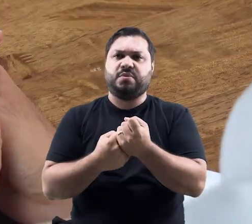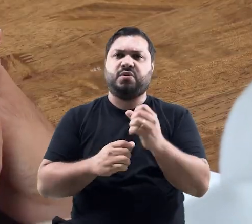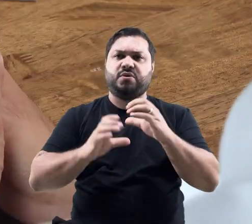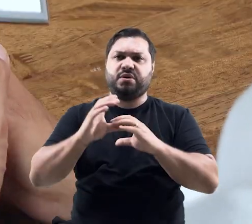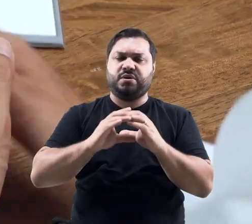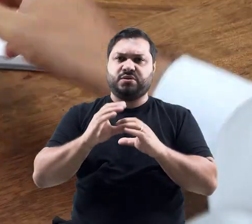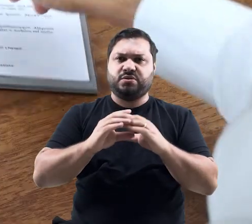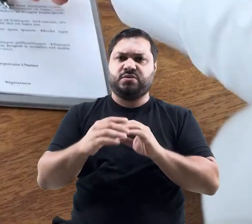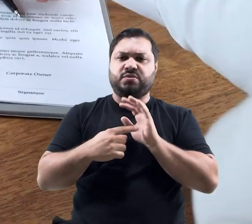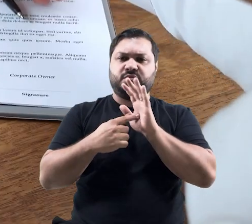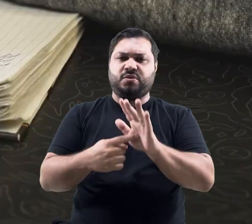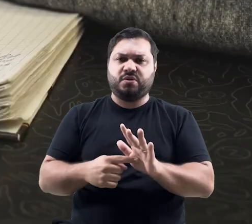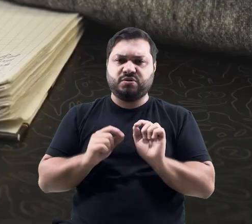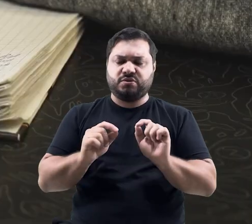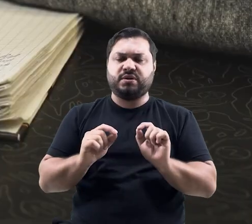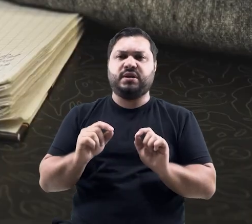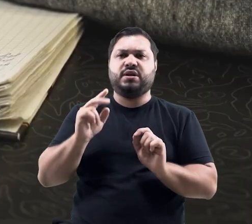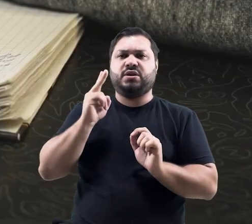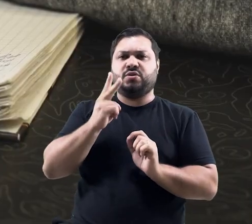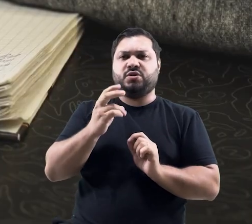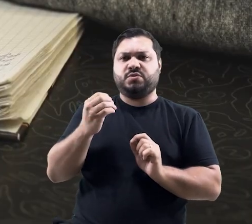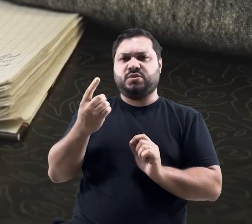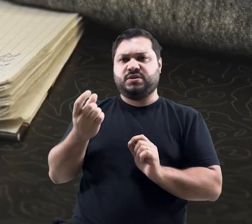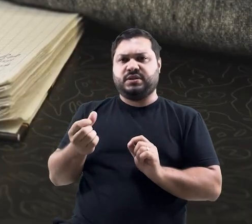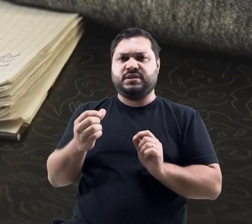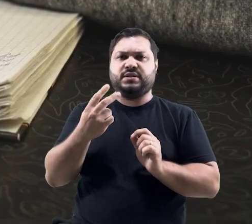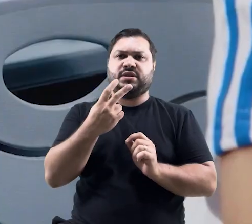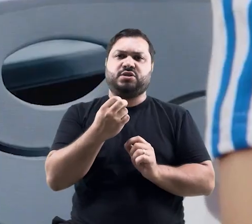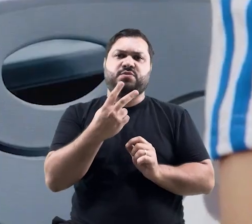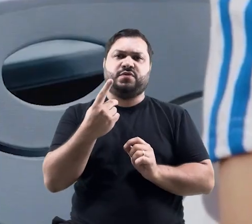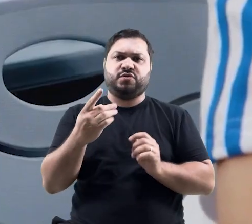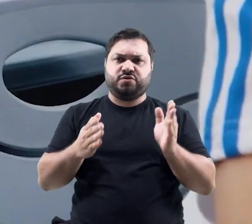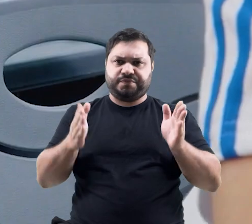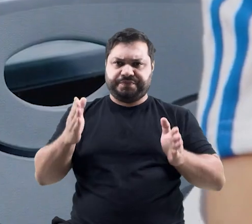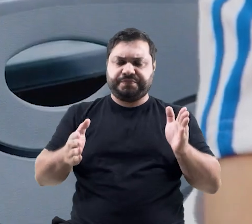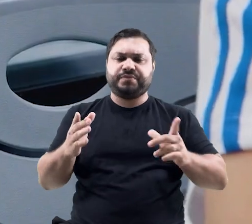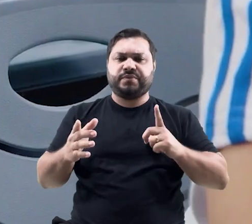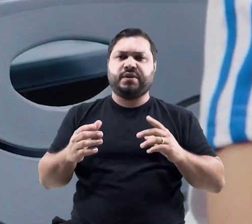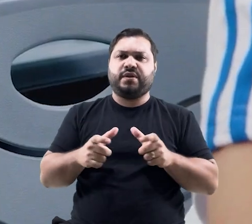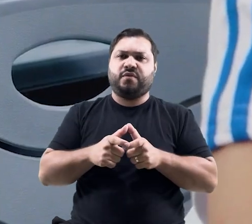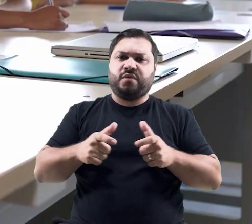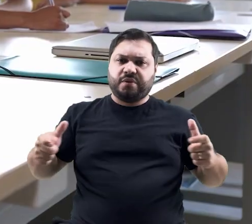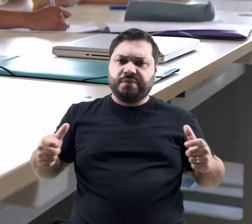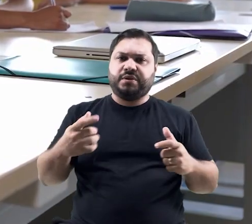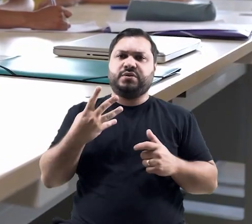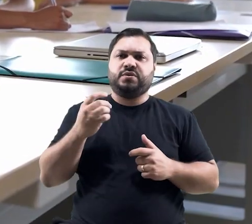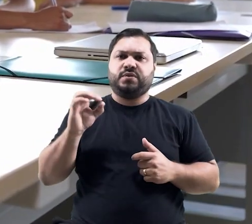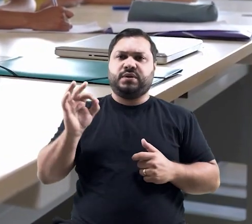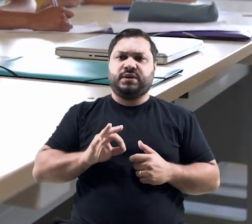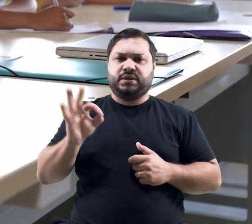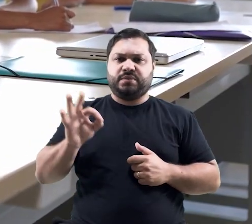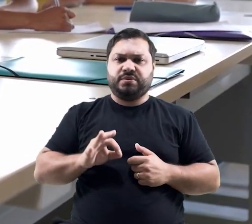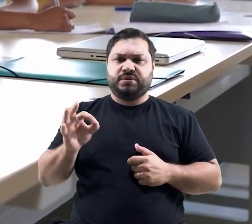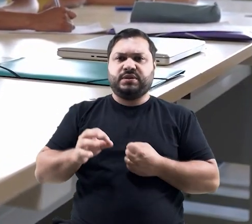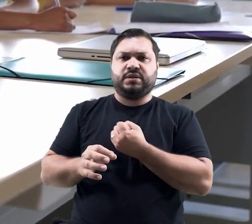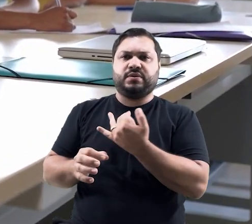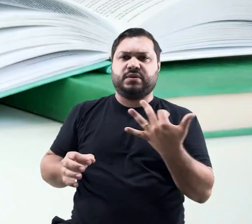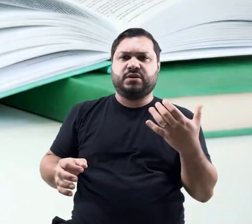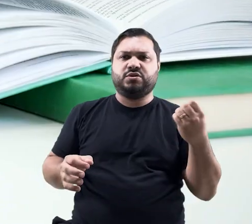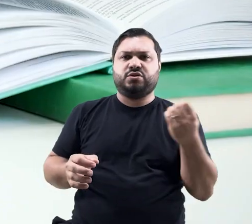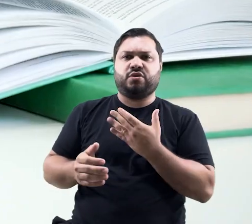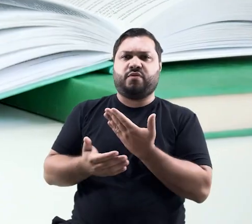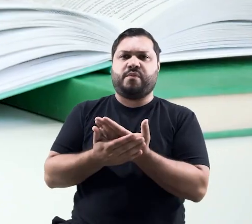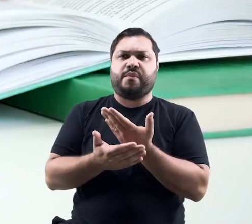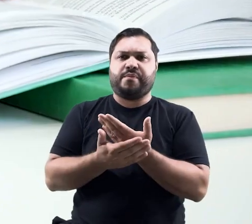Proteção e Apoio aos Concursos mostram que entre 2016 e 2021 houve um aumento de 40%